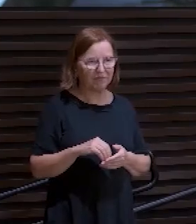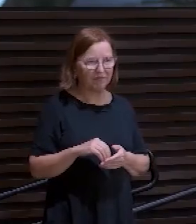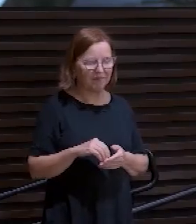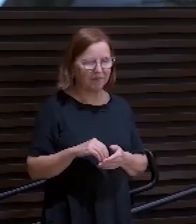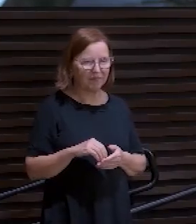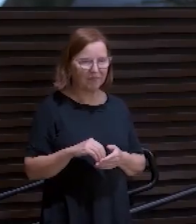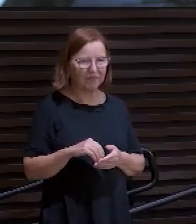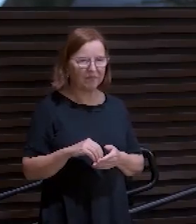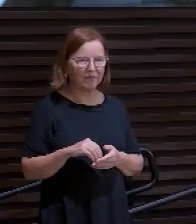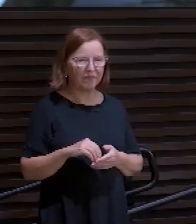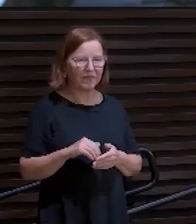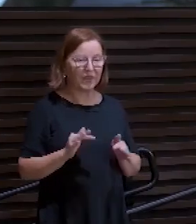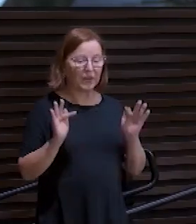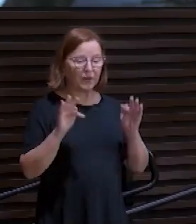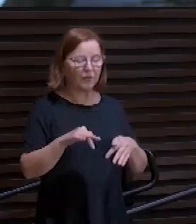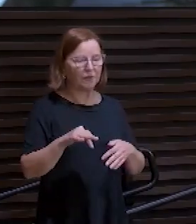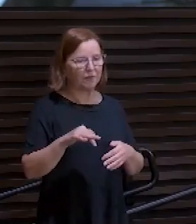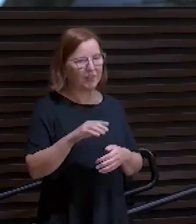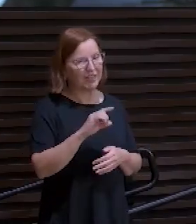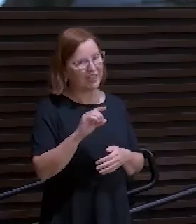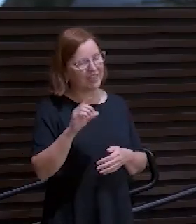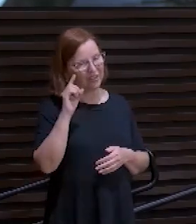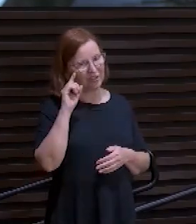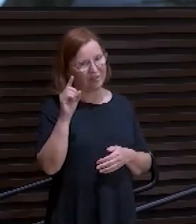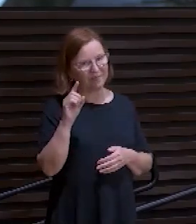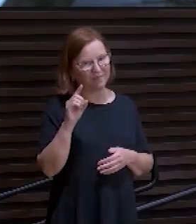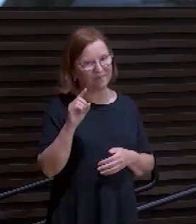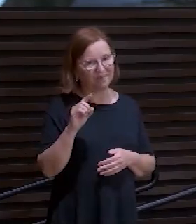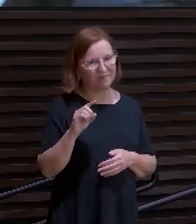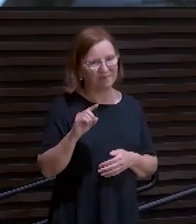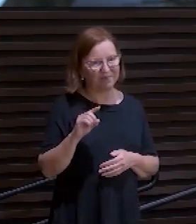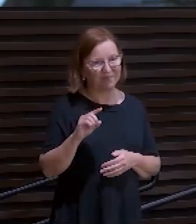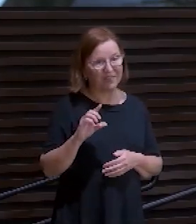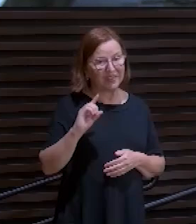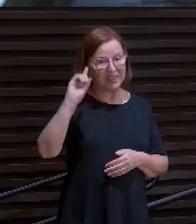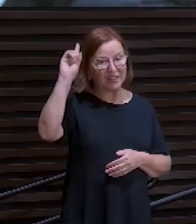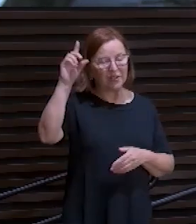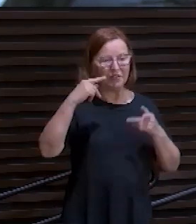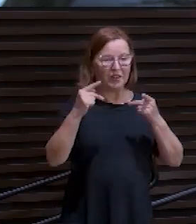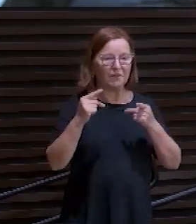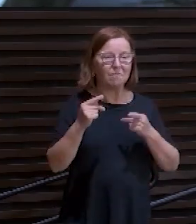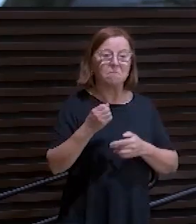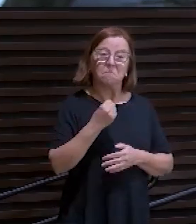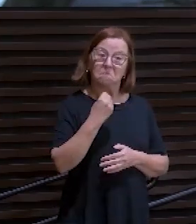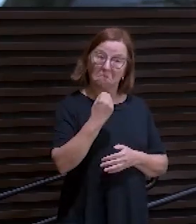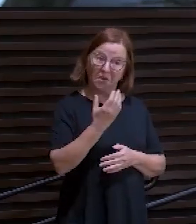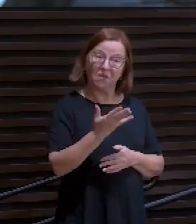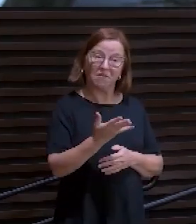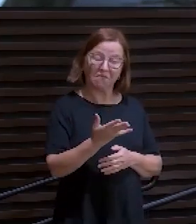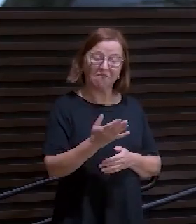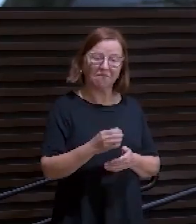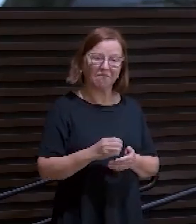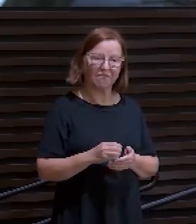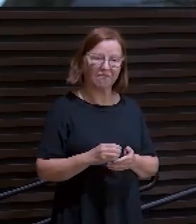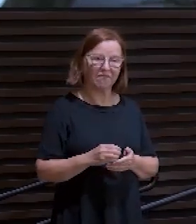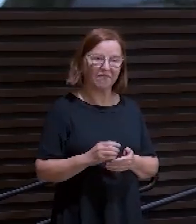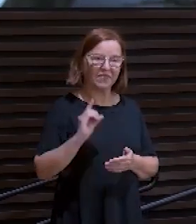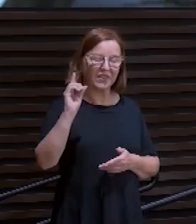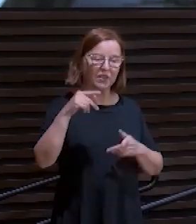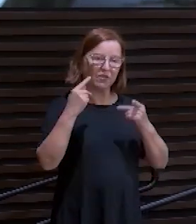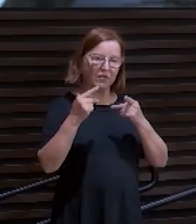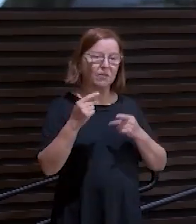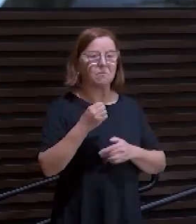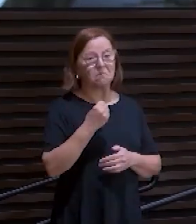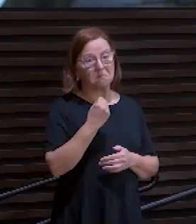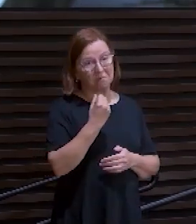de cada dia? Ele dizia, e é bom. E disse Deus, é